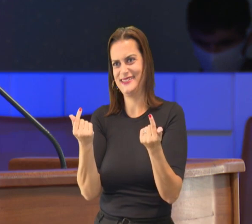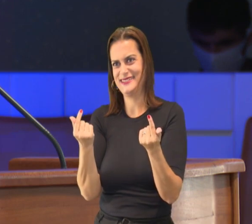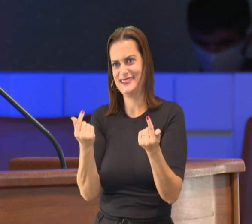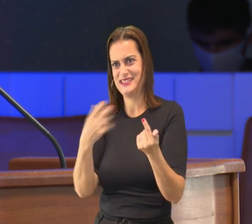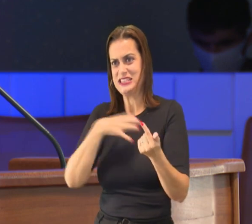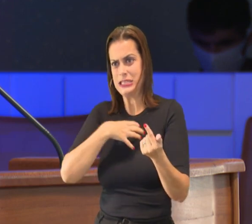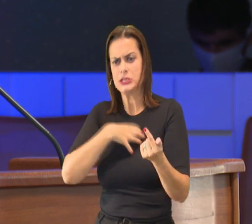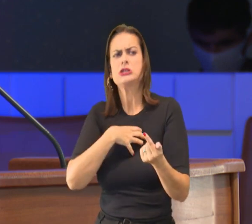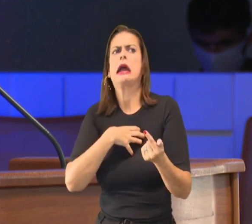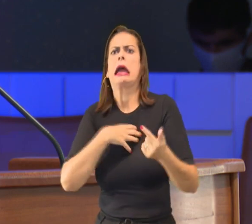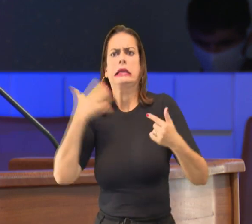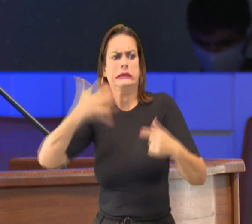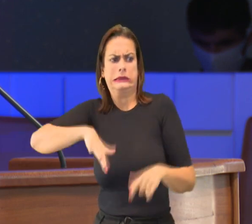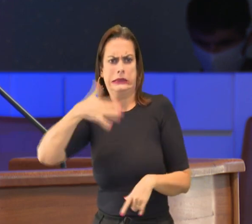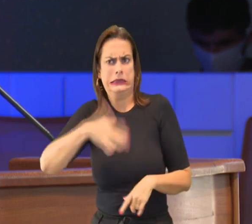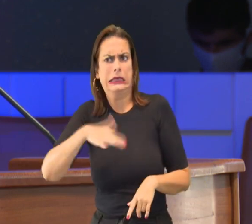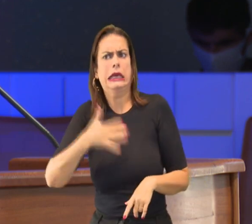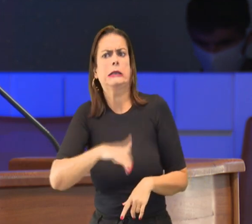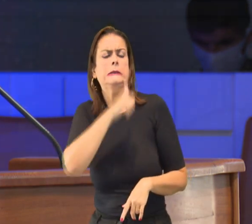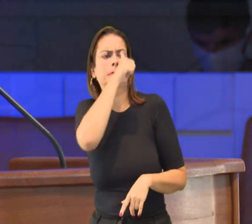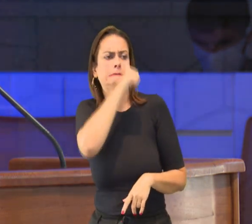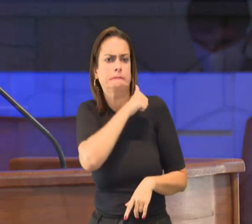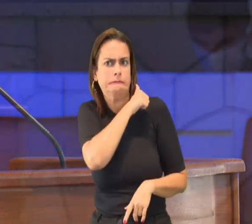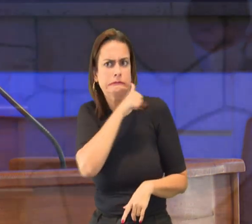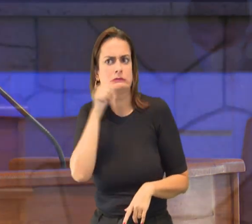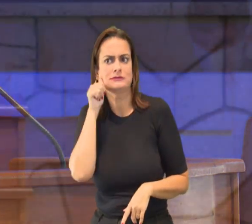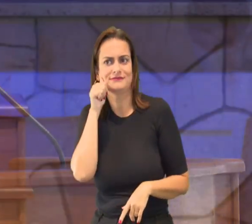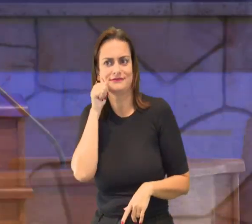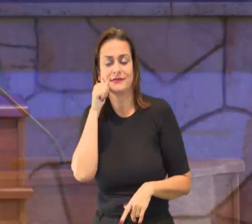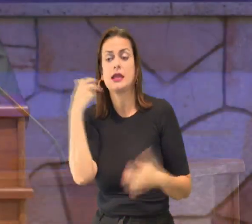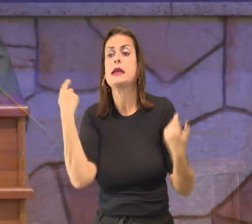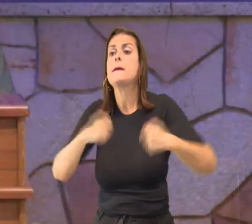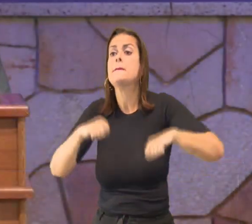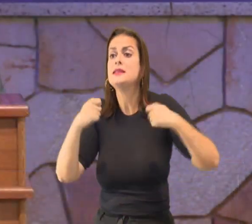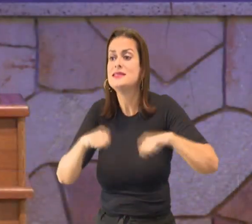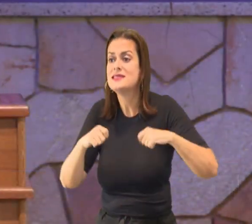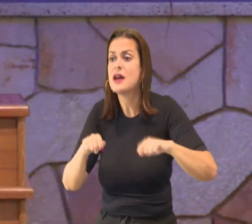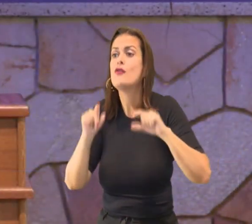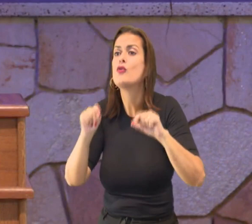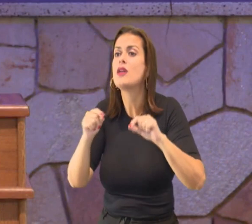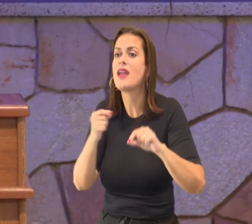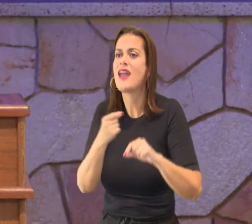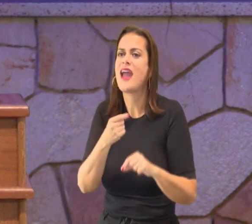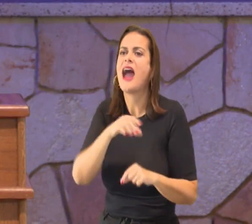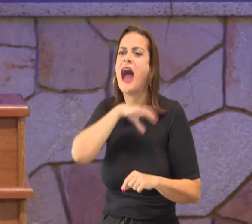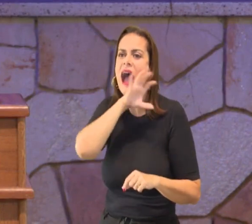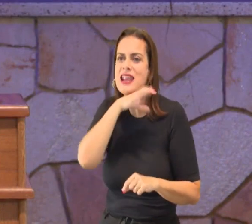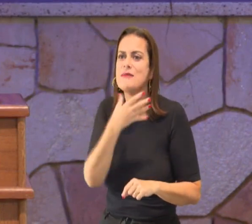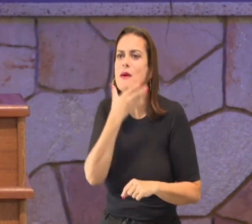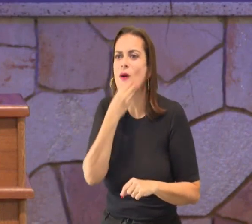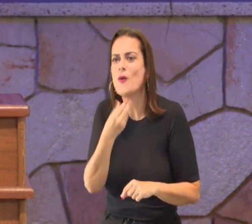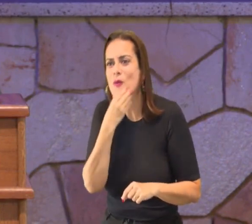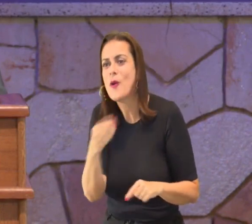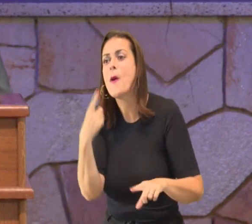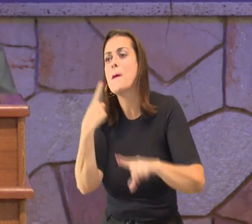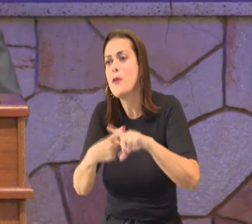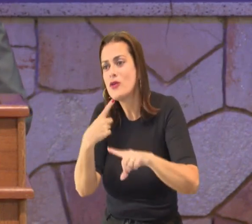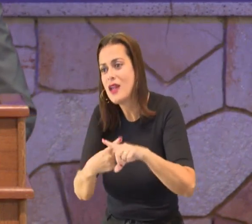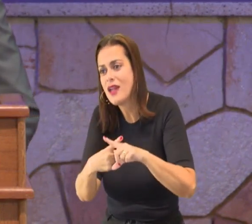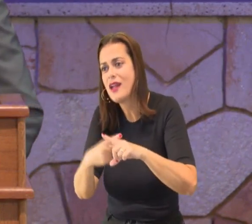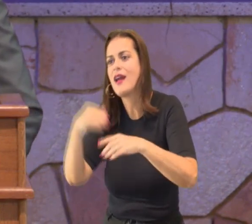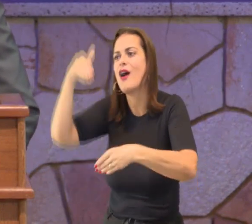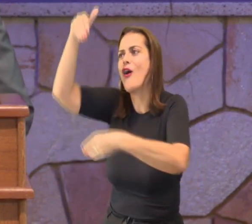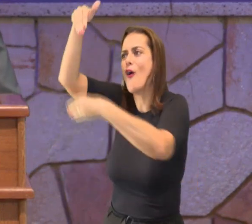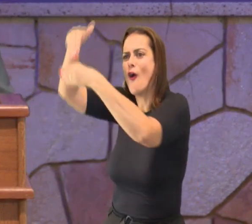próprio gado. Deveria ser macho, sem defeito, para a oferta do gado. Deveriam